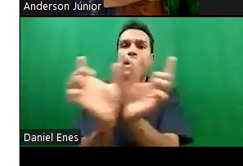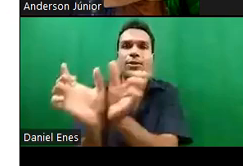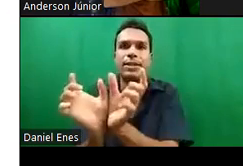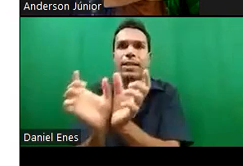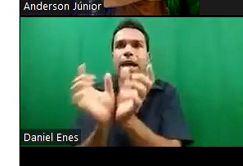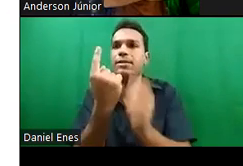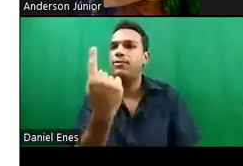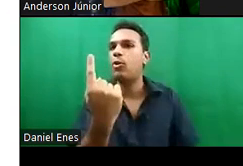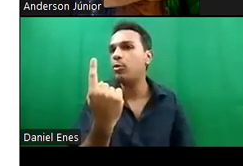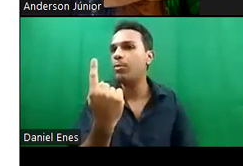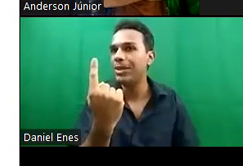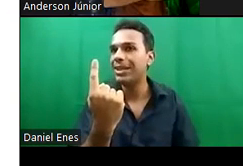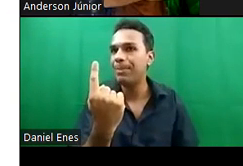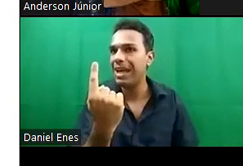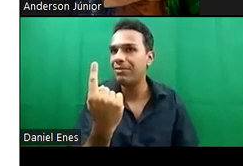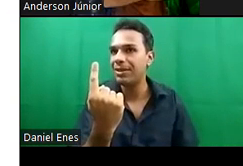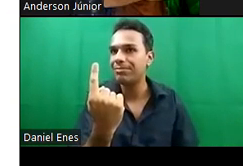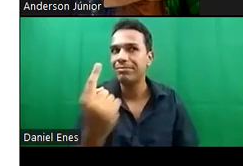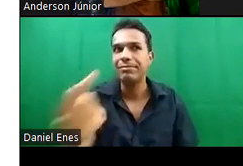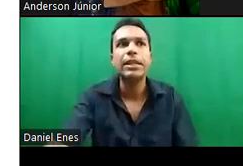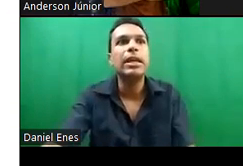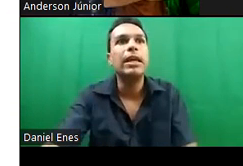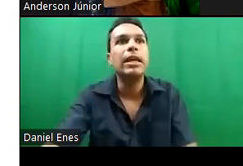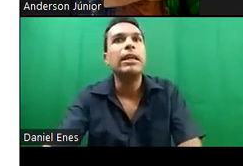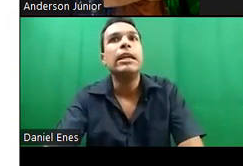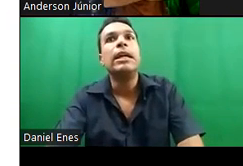uno vários sinais e formo uma única palavra.